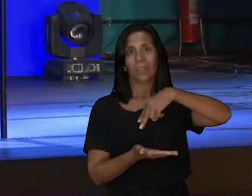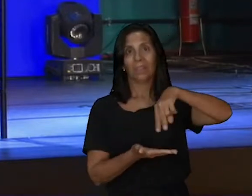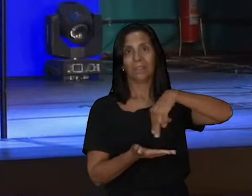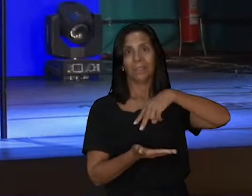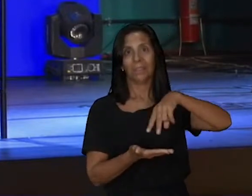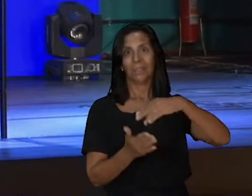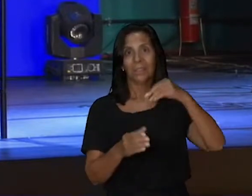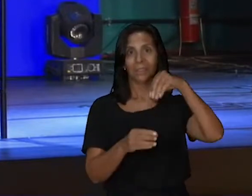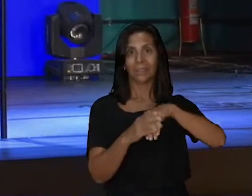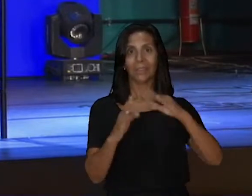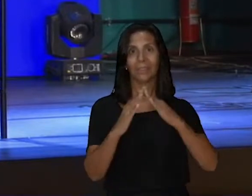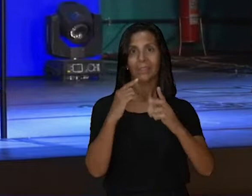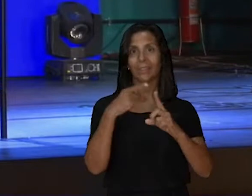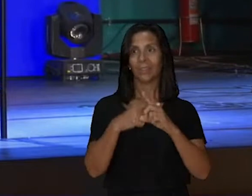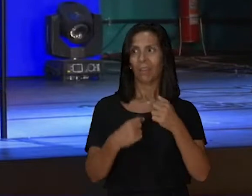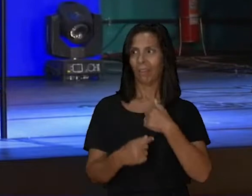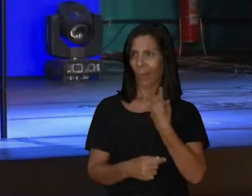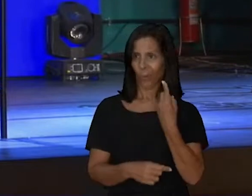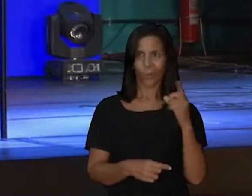que vai, mas eu vou ser o último.